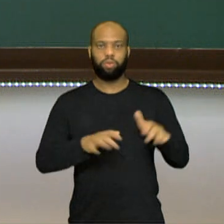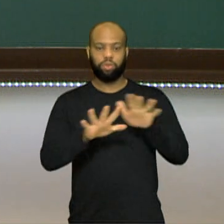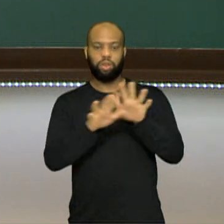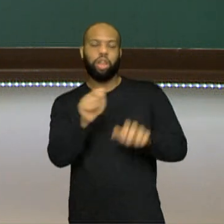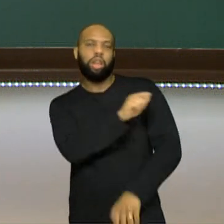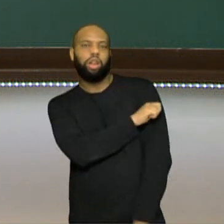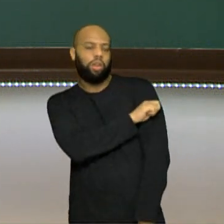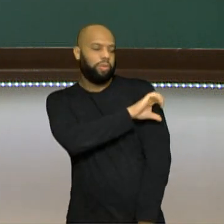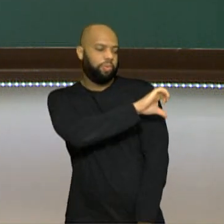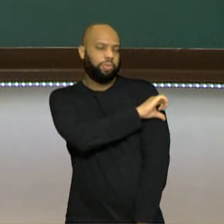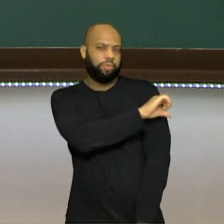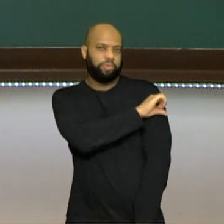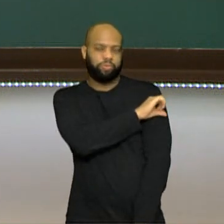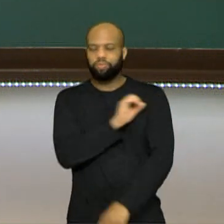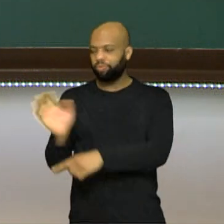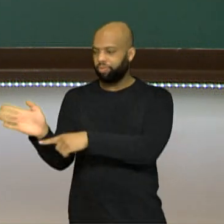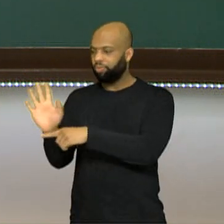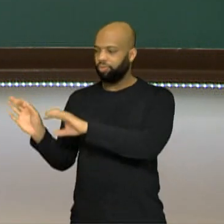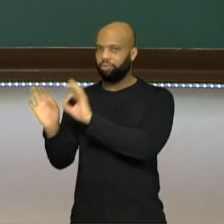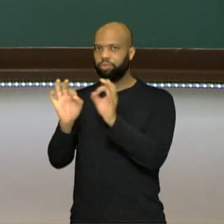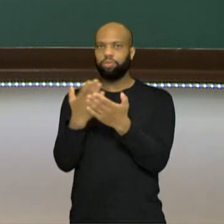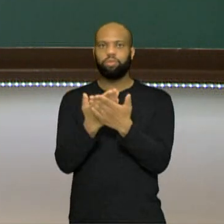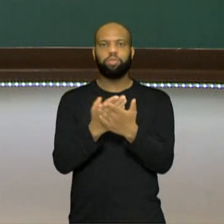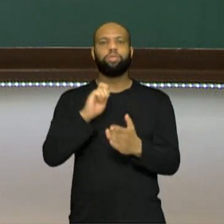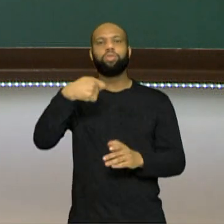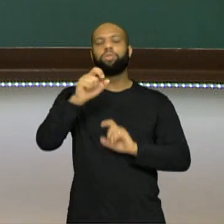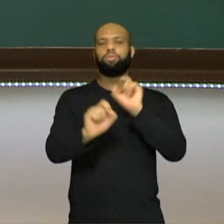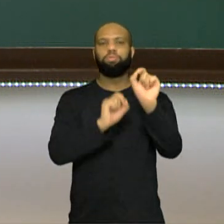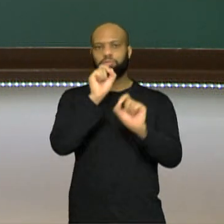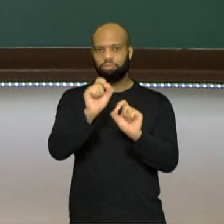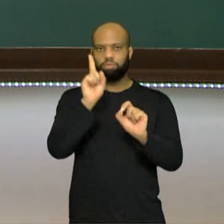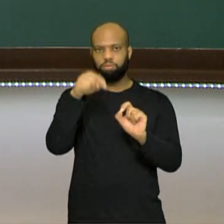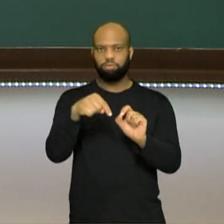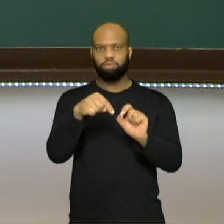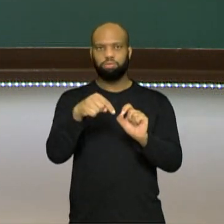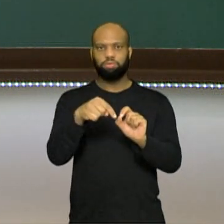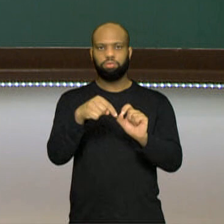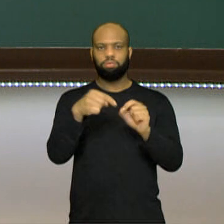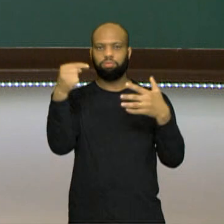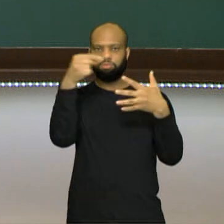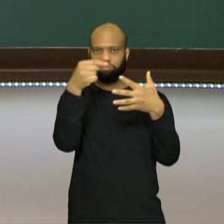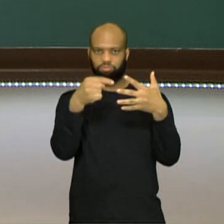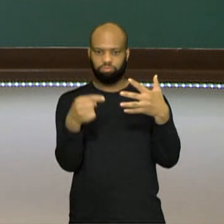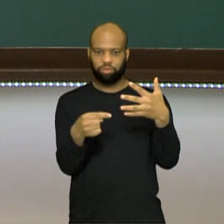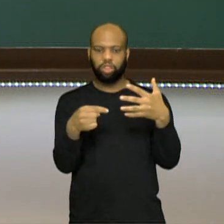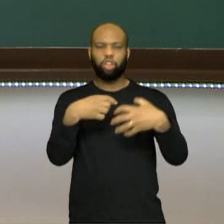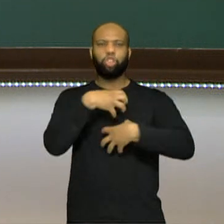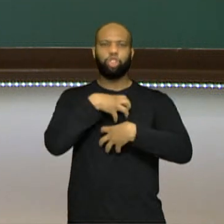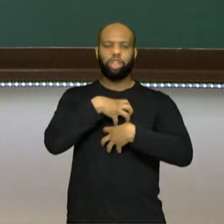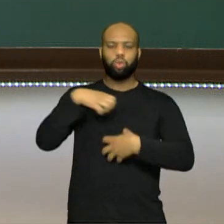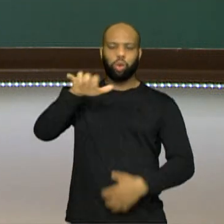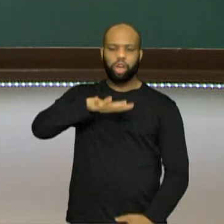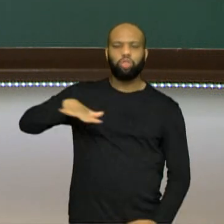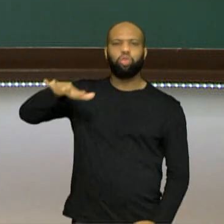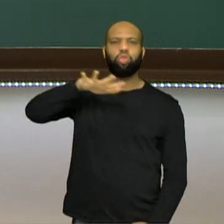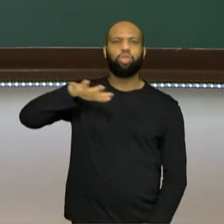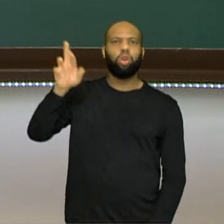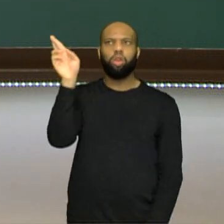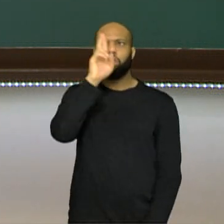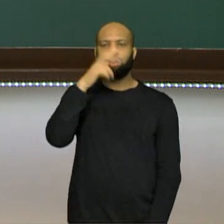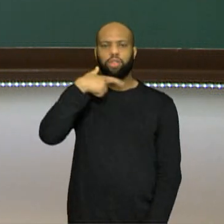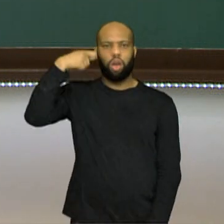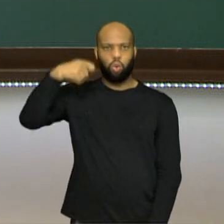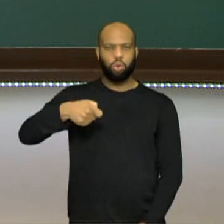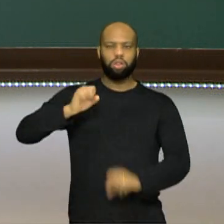Olá, estudantes do nono ano. Nesse vídeo vamos falar sobre os aspectos físicos da Rússia, o maior país